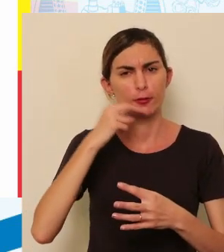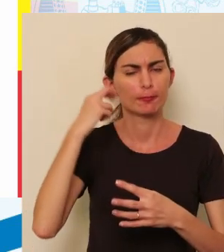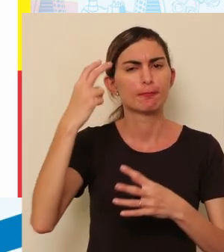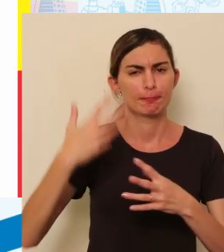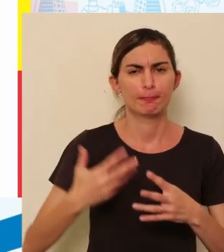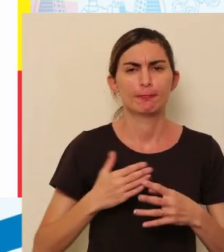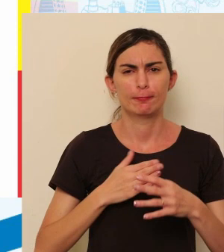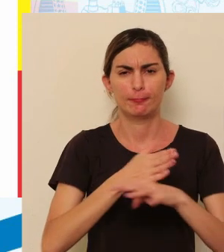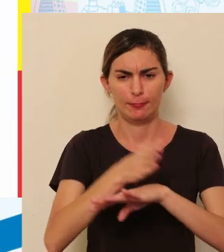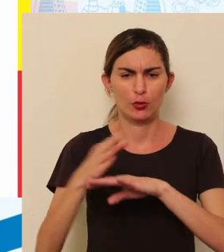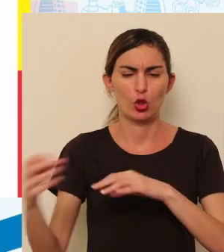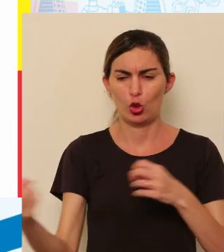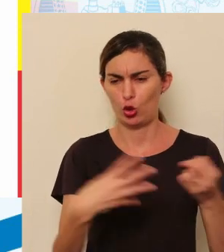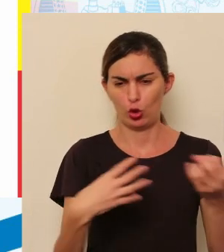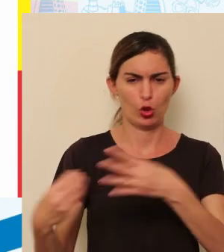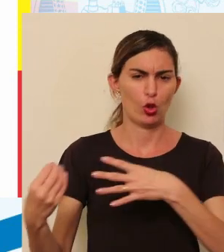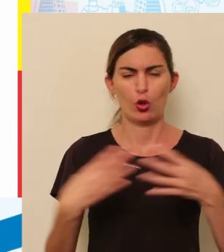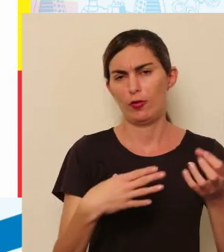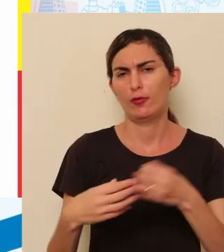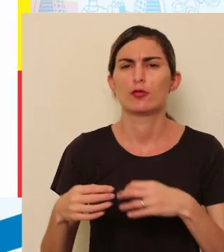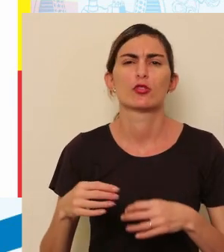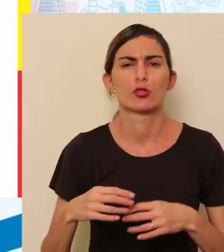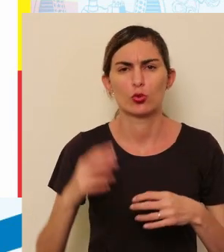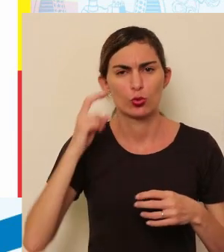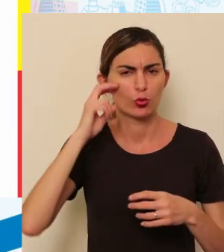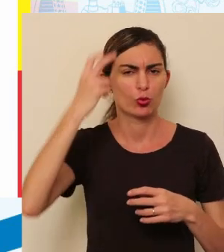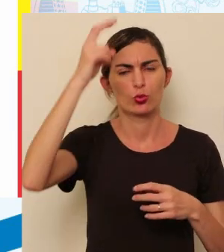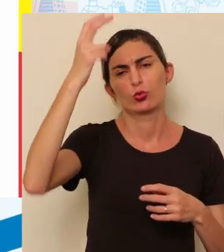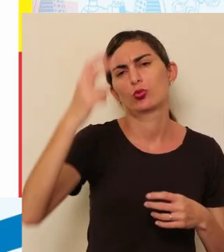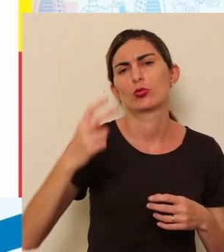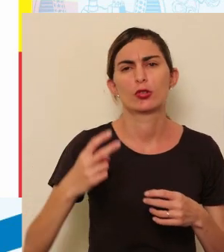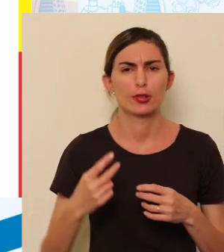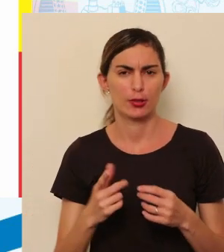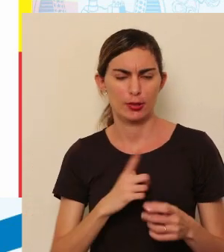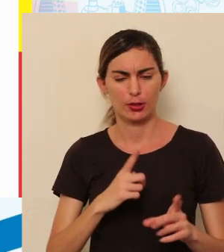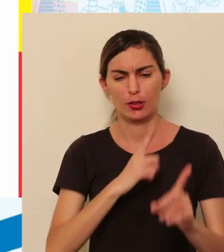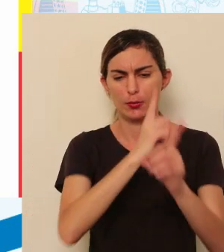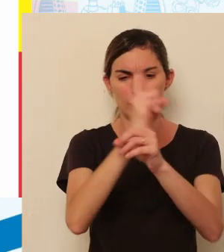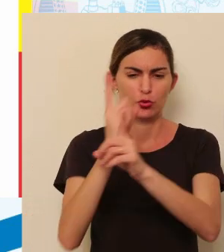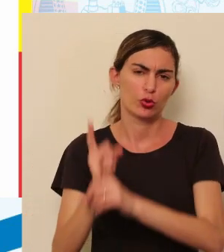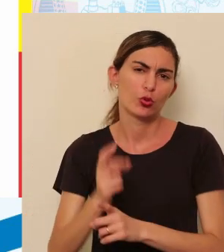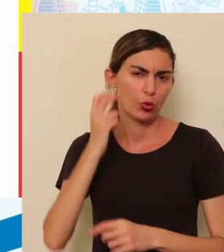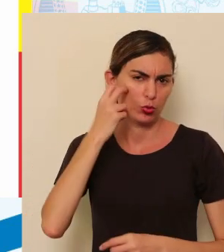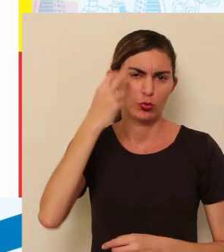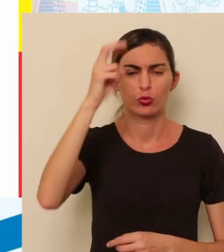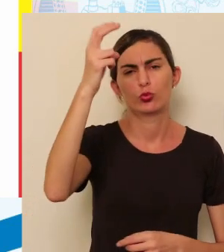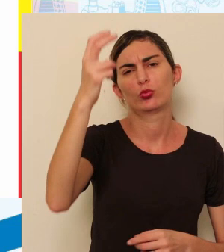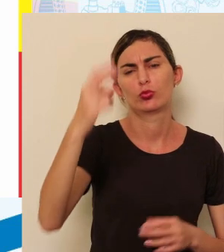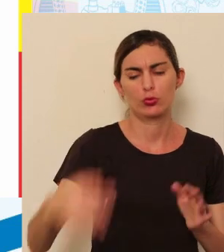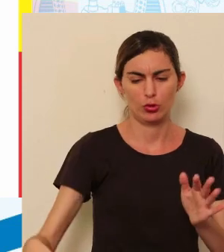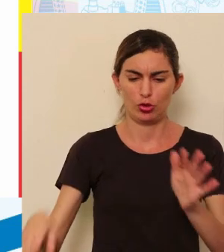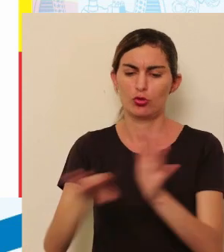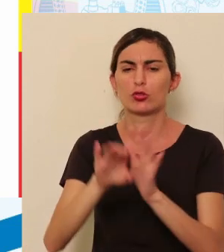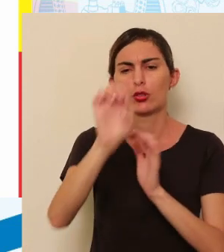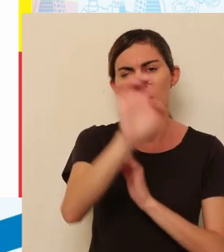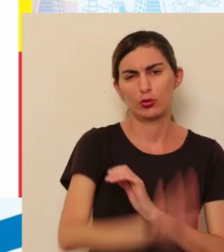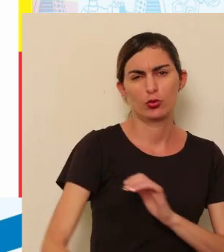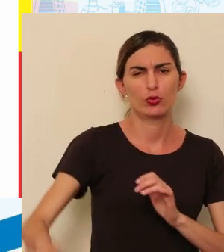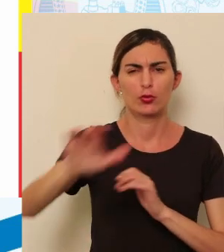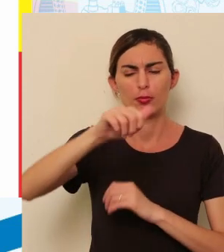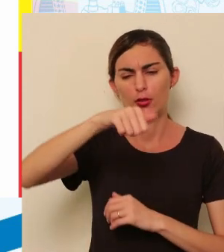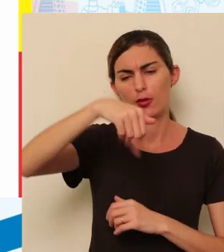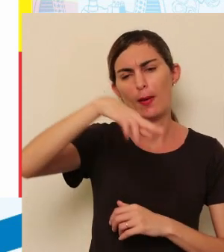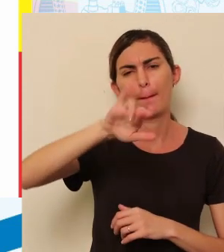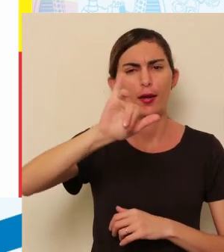êxito na invasão dos novos territórios e culturas. E aí temos o encontro de culturas. A chegada dos europeus